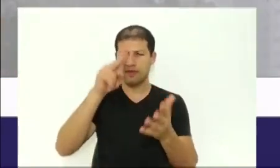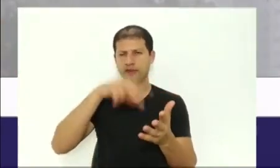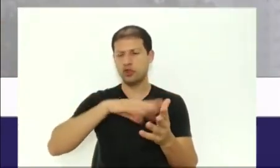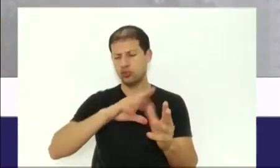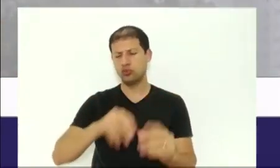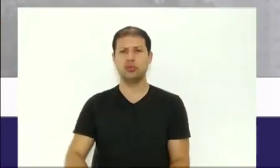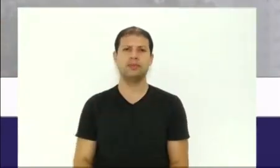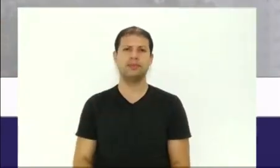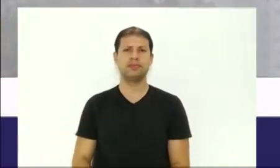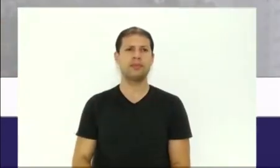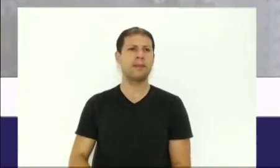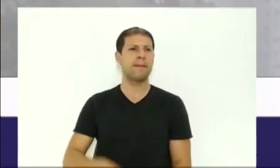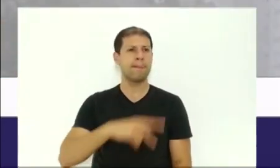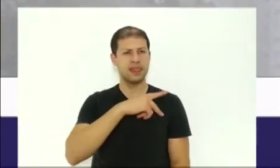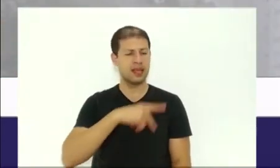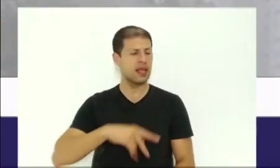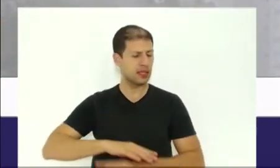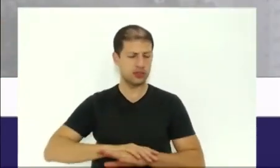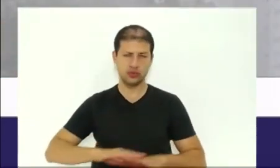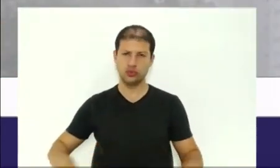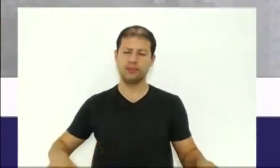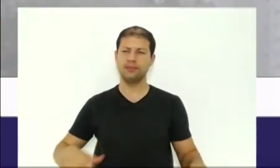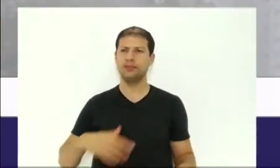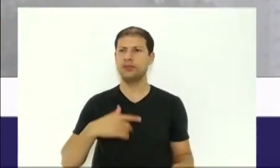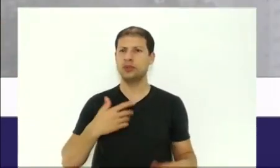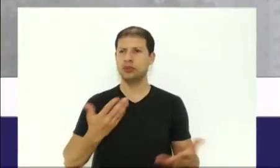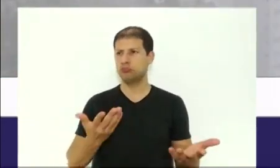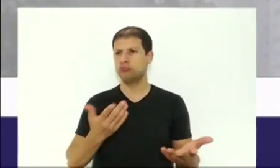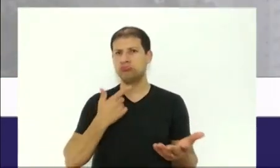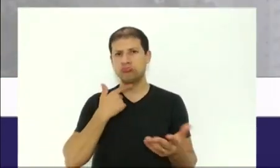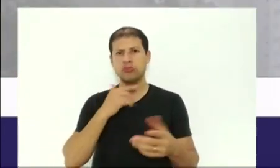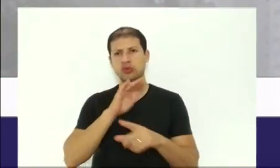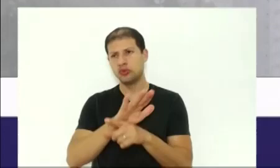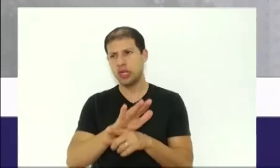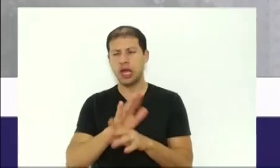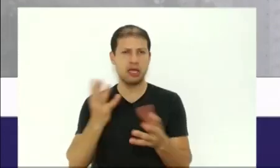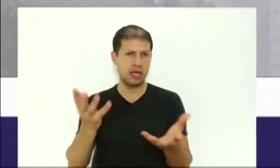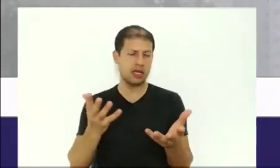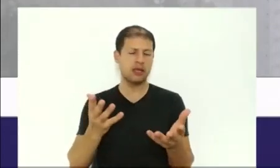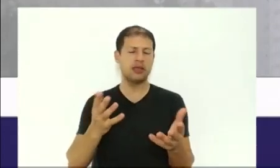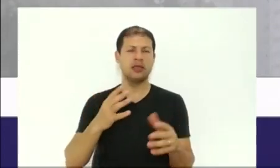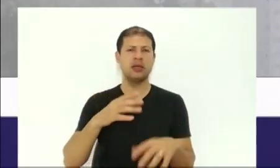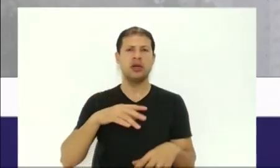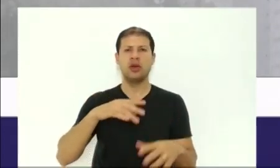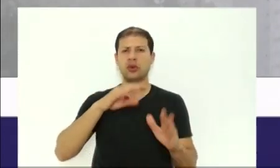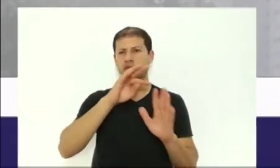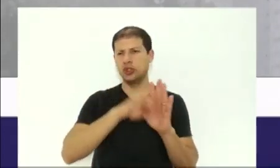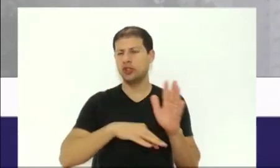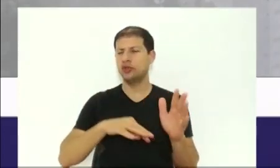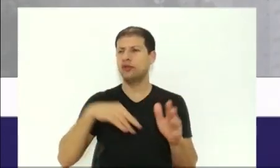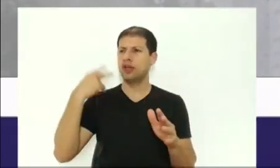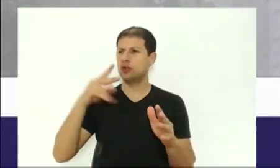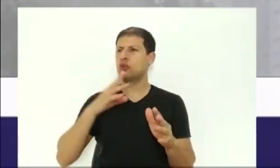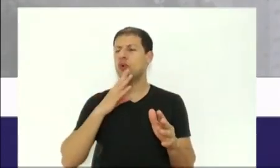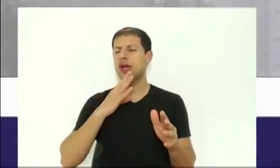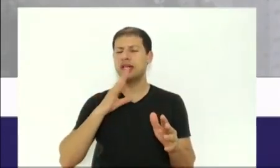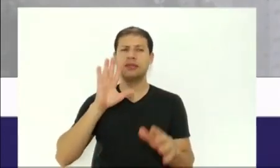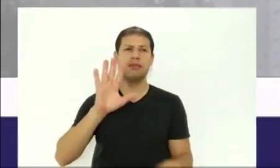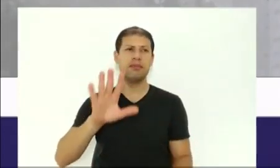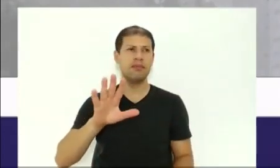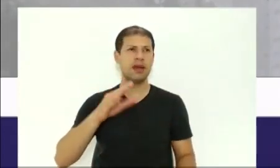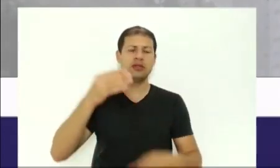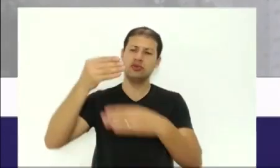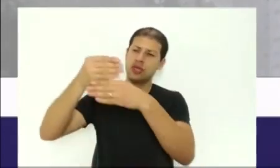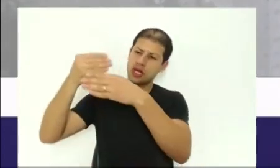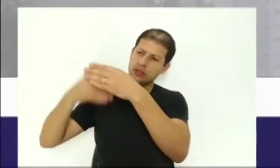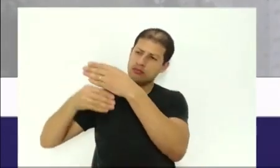Senhor presidente, era isso, espero ter ajudado. É uma matéria que os vereadores já conhecem a fundo, mas os slides